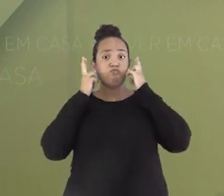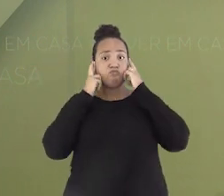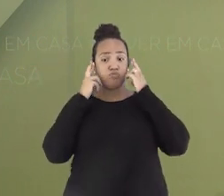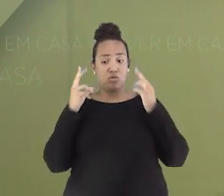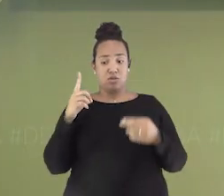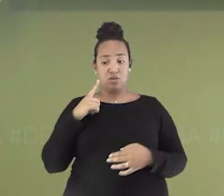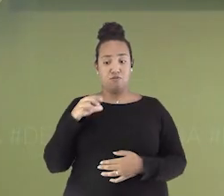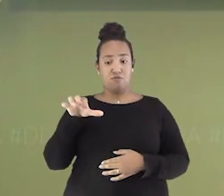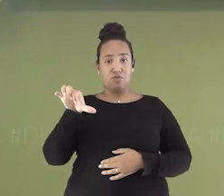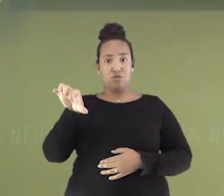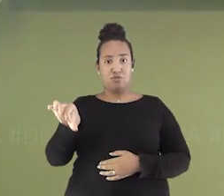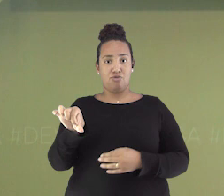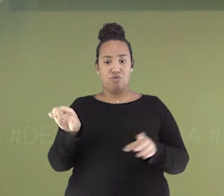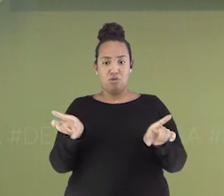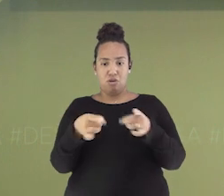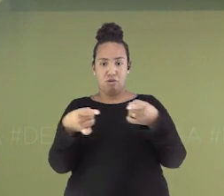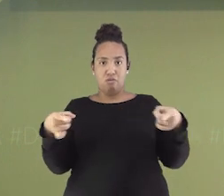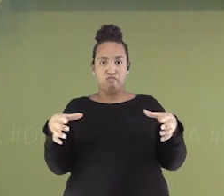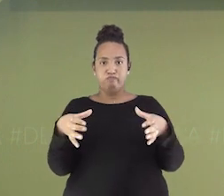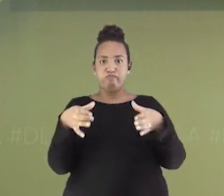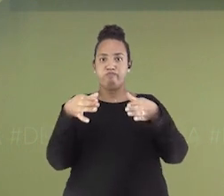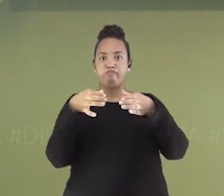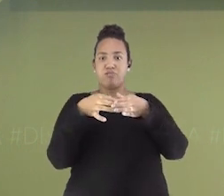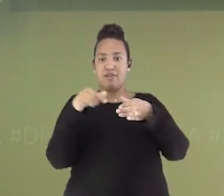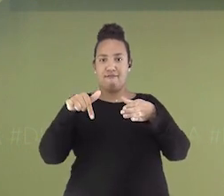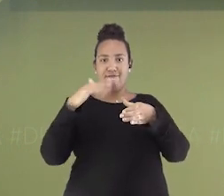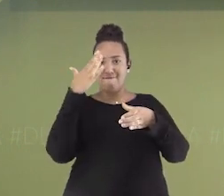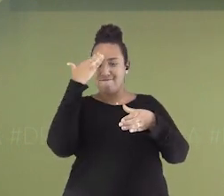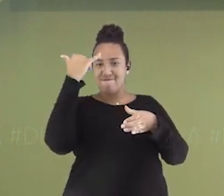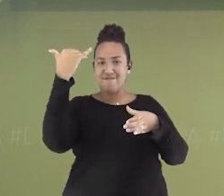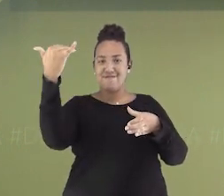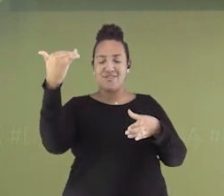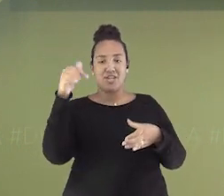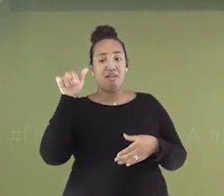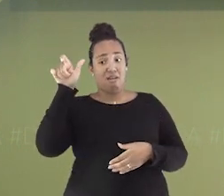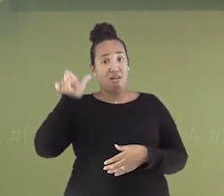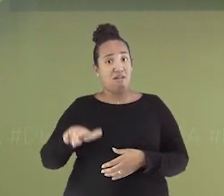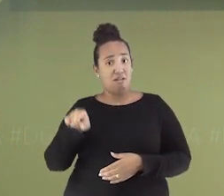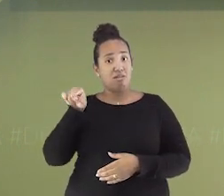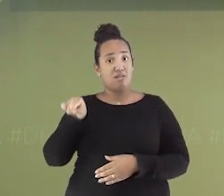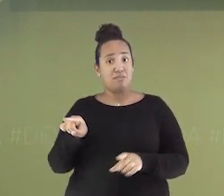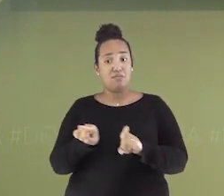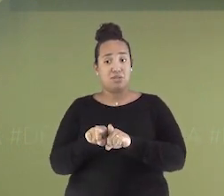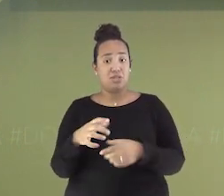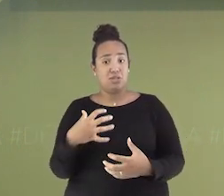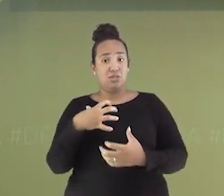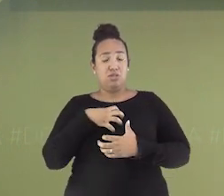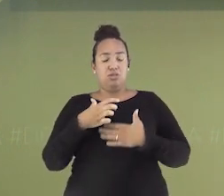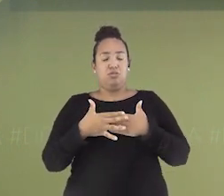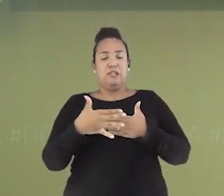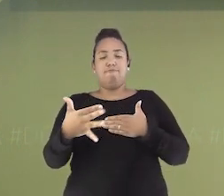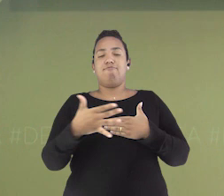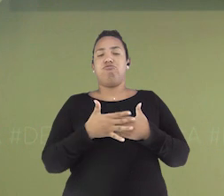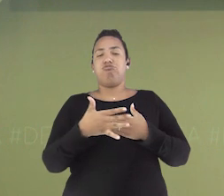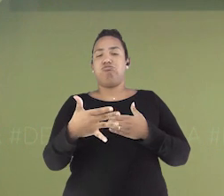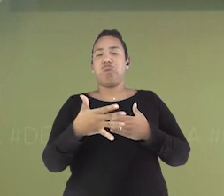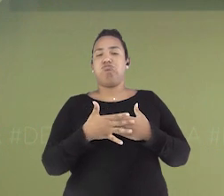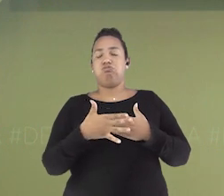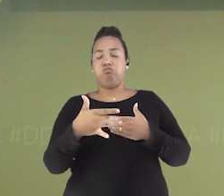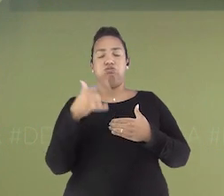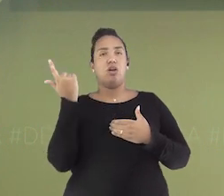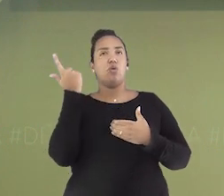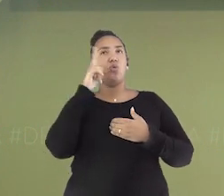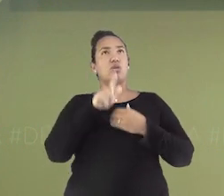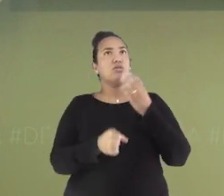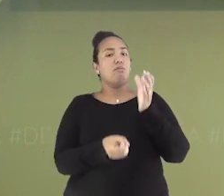totalmente surdo. Apesar de ter uma grande experiência como compositor, tendo criado obras lindíssimas, ele também sentia a vibração do piano